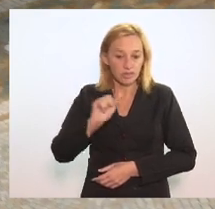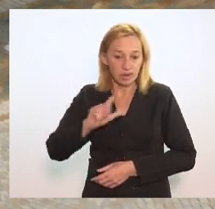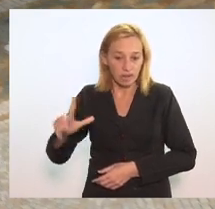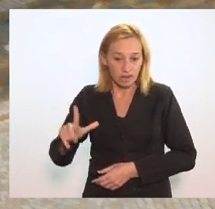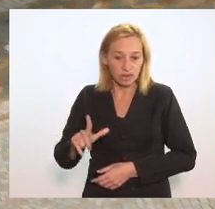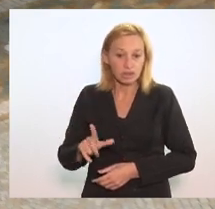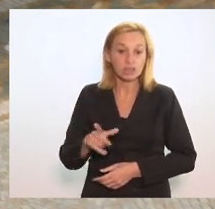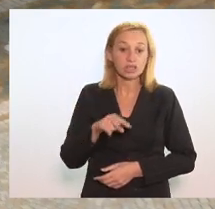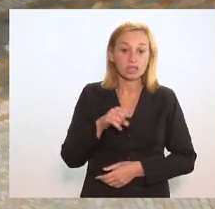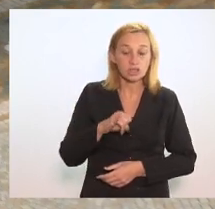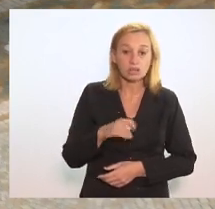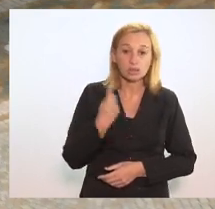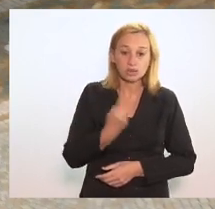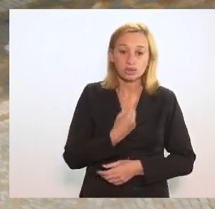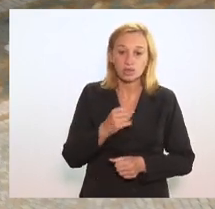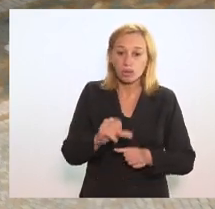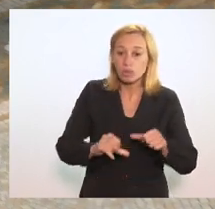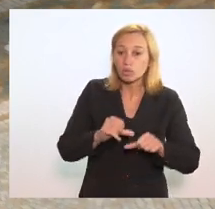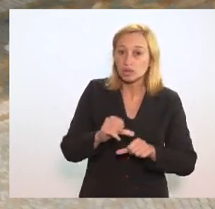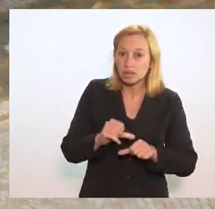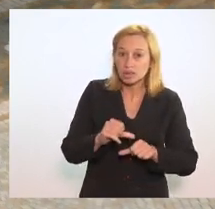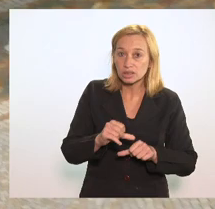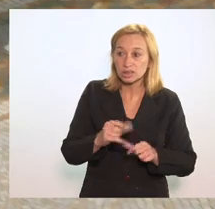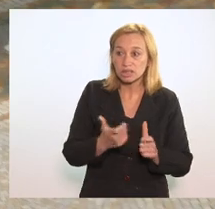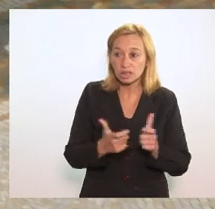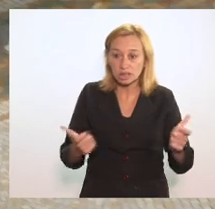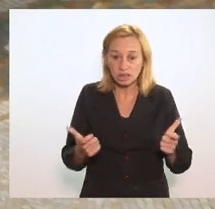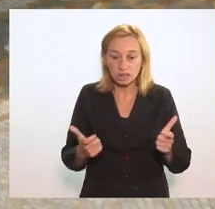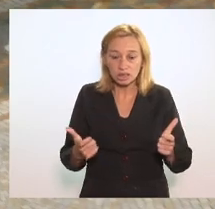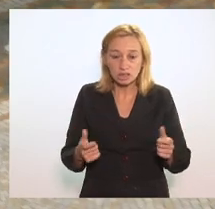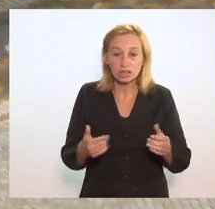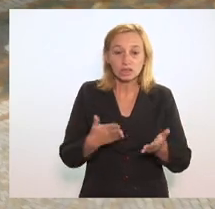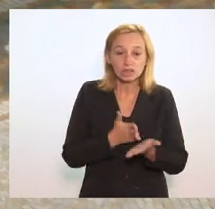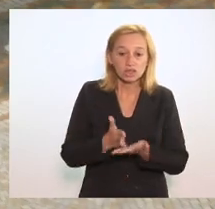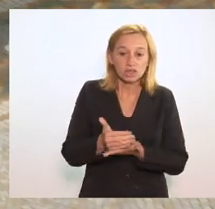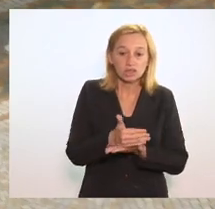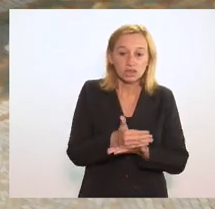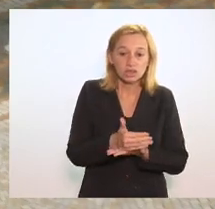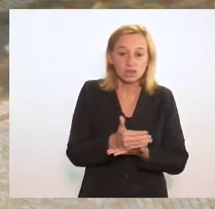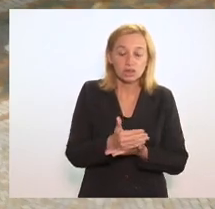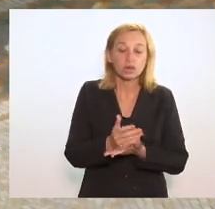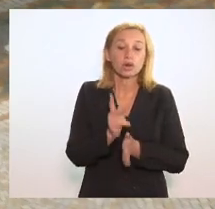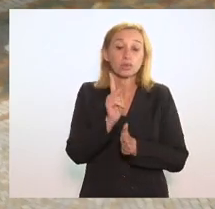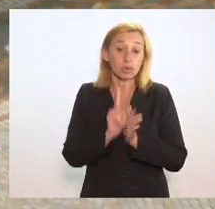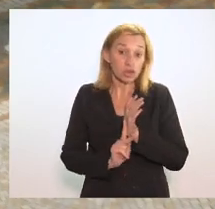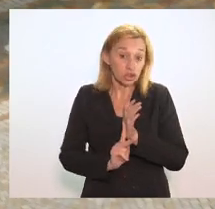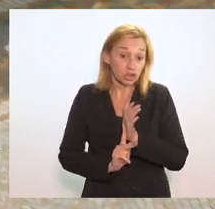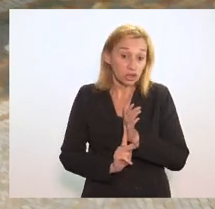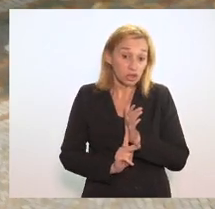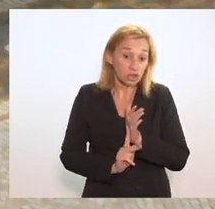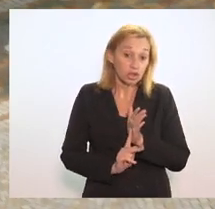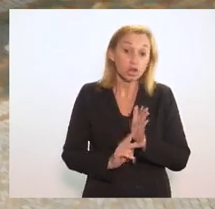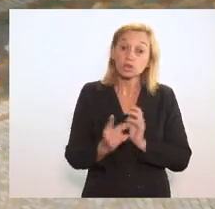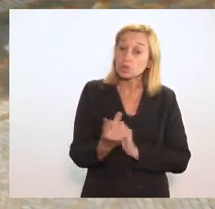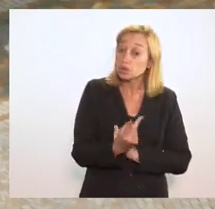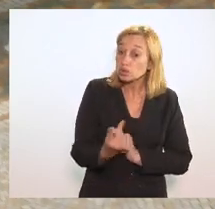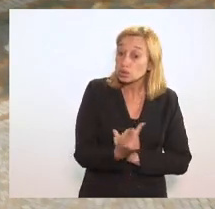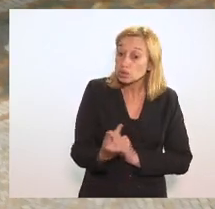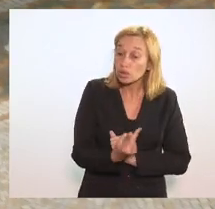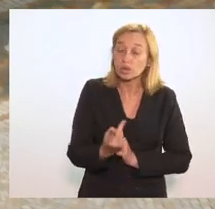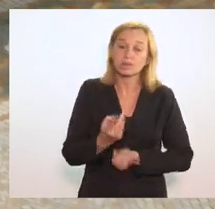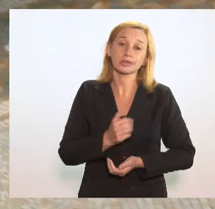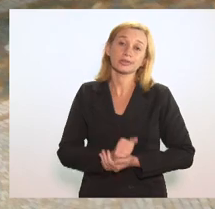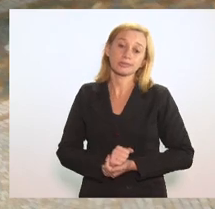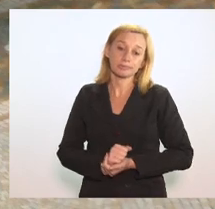fizéssemos uma mudança de tal monta, nós estaríamos desvirtuando o projeto que os dois